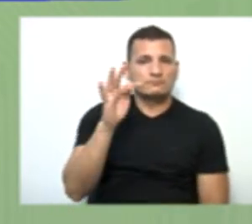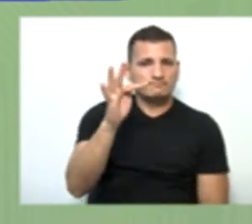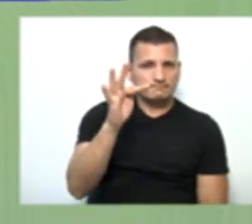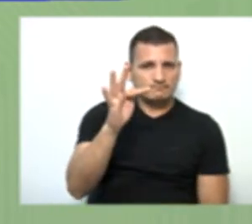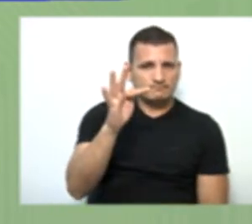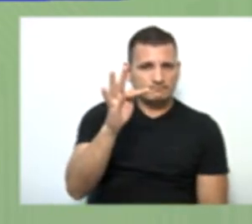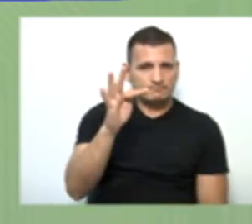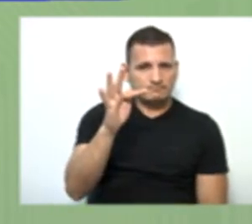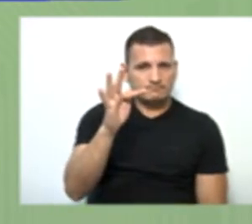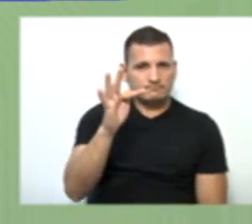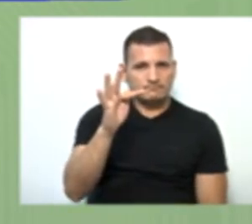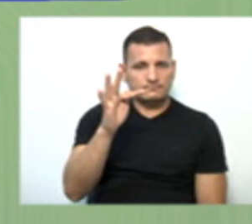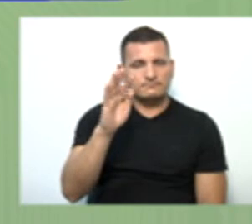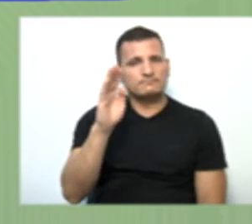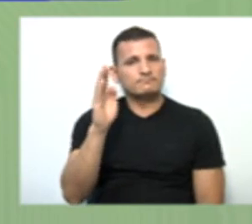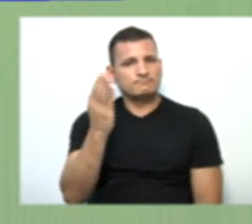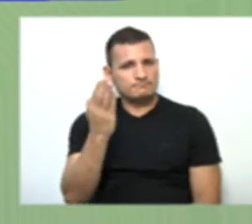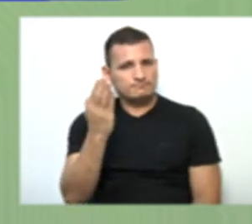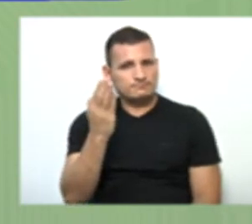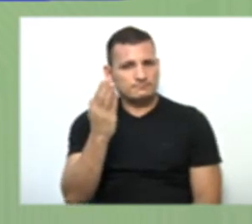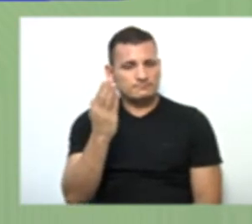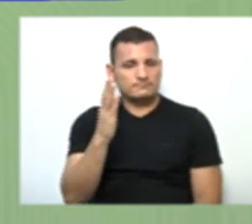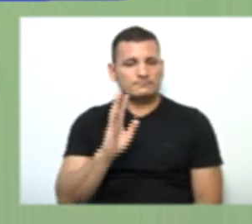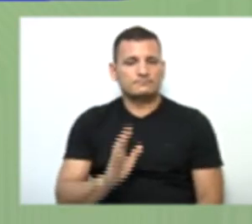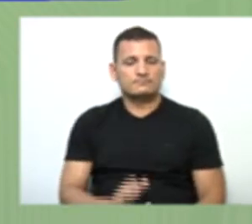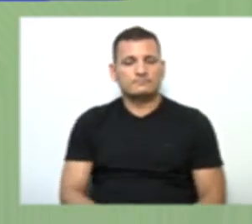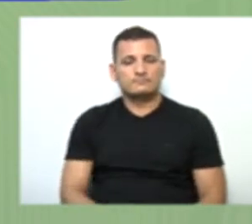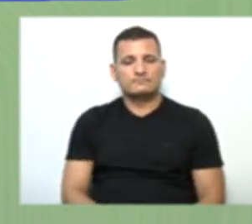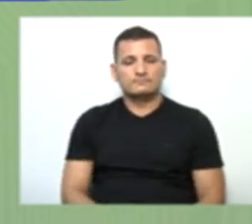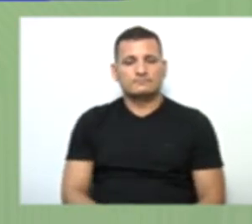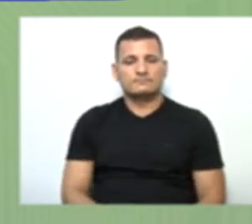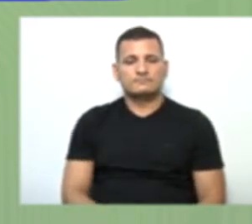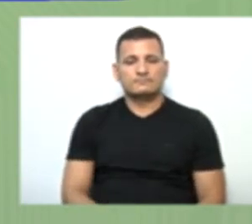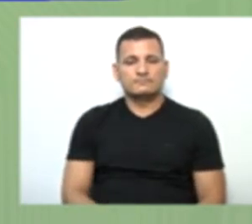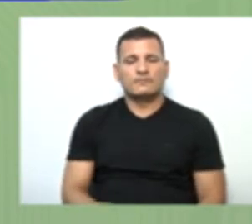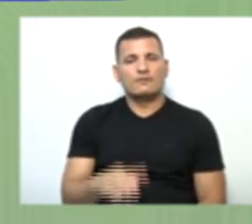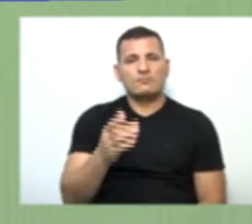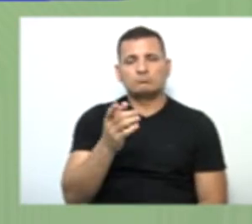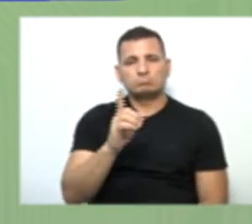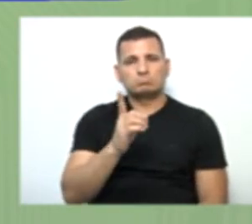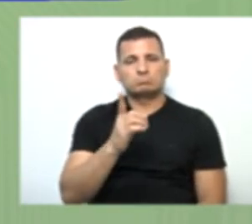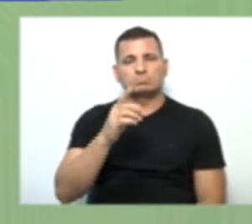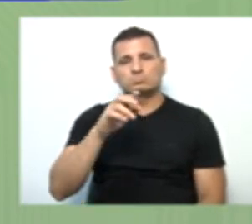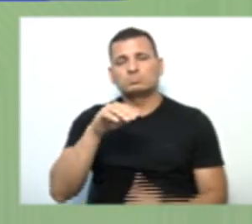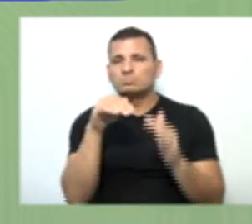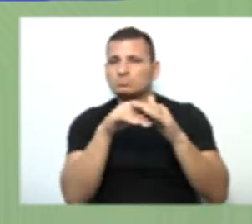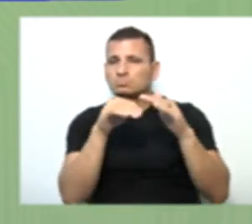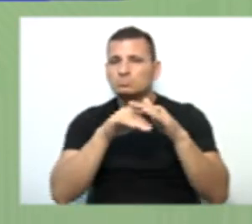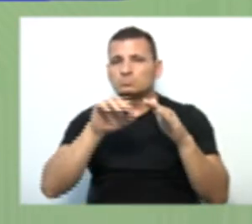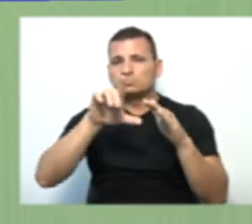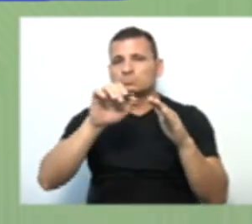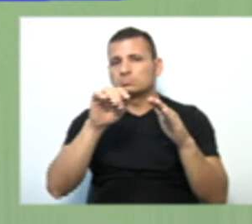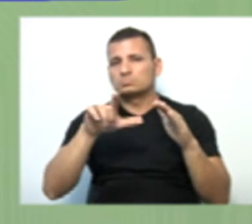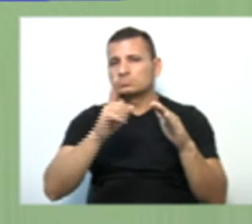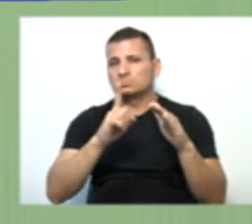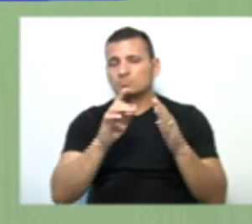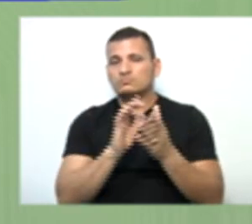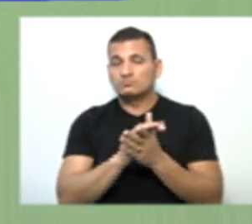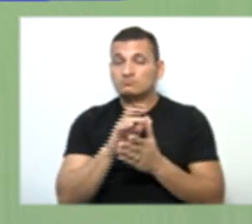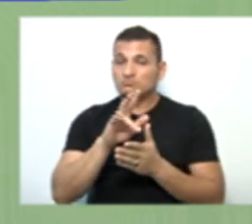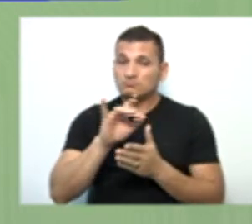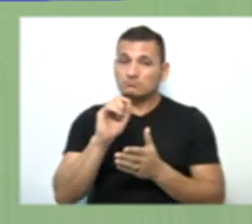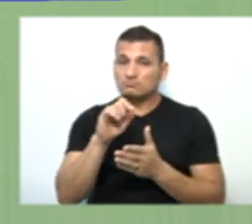Letra E, questão falsa. Isso aí, não é a reserva legal. Será rateadas